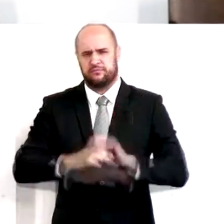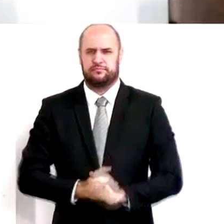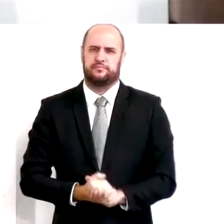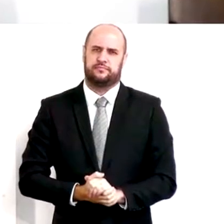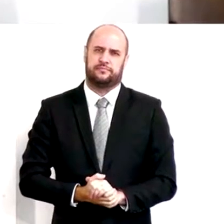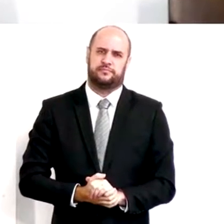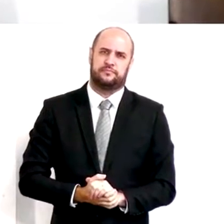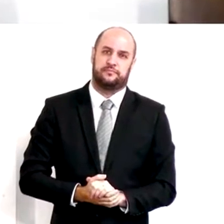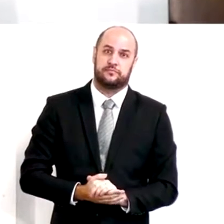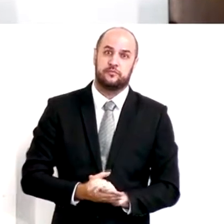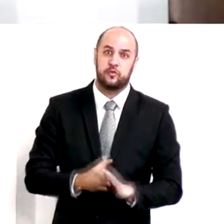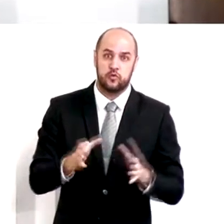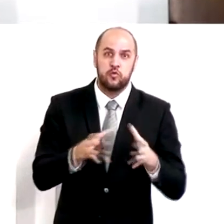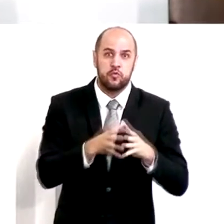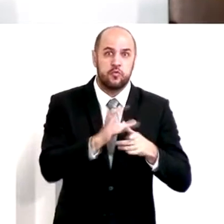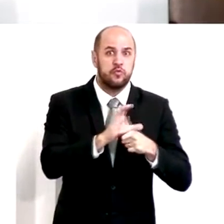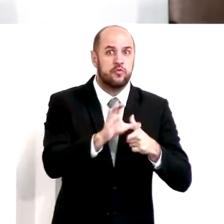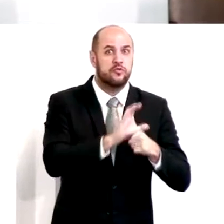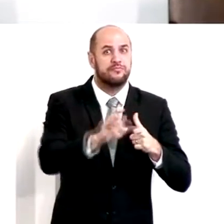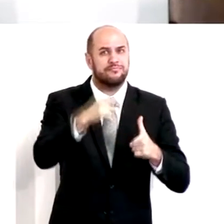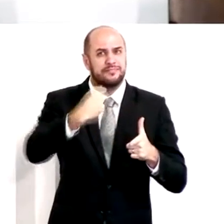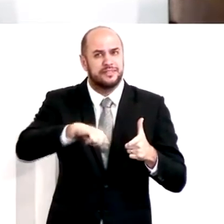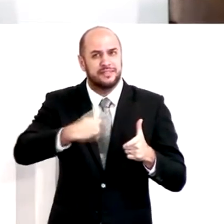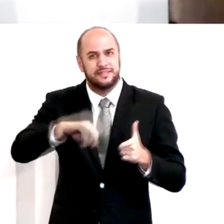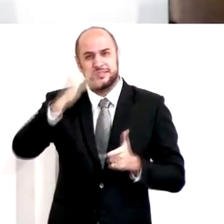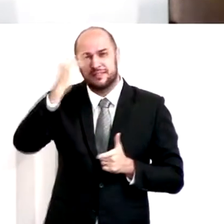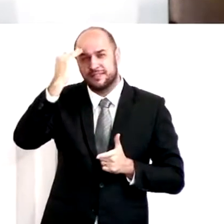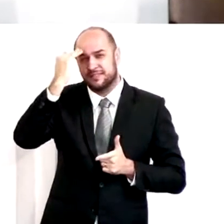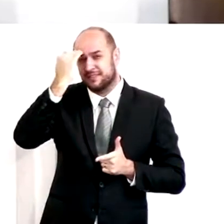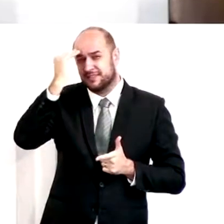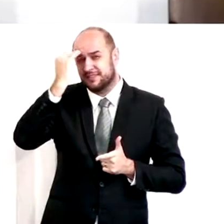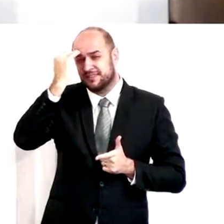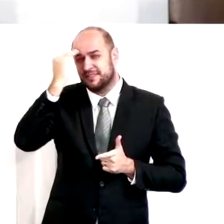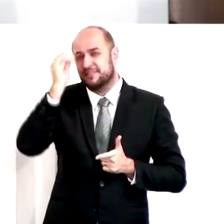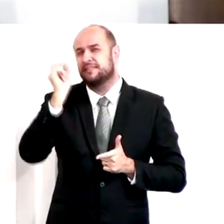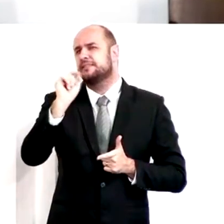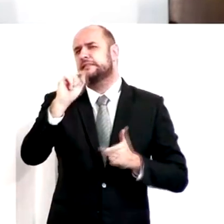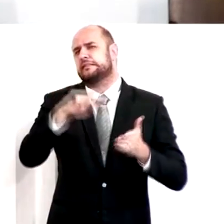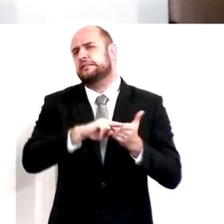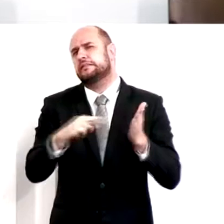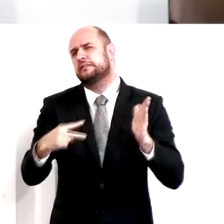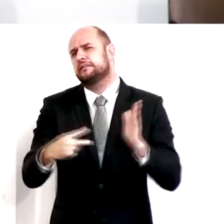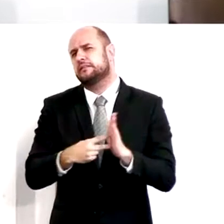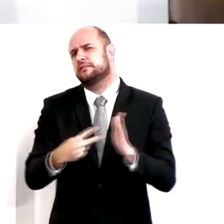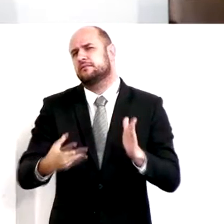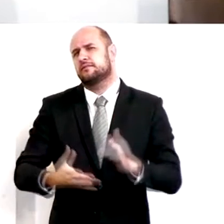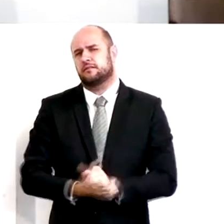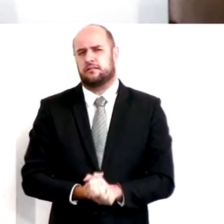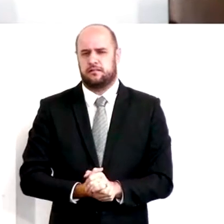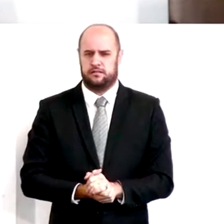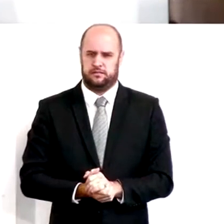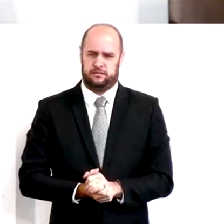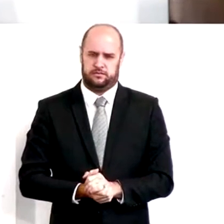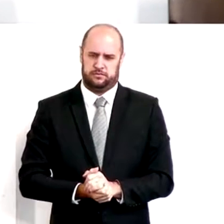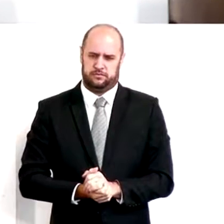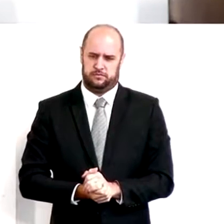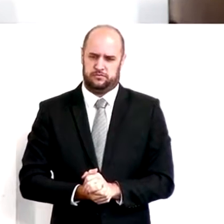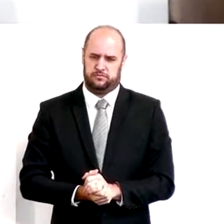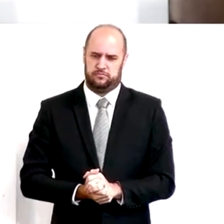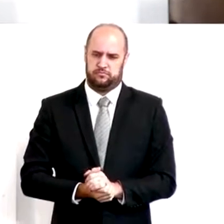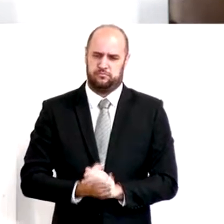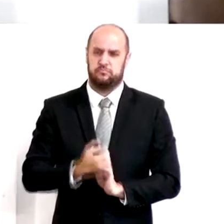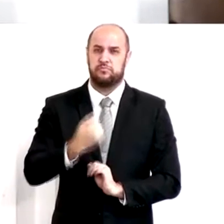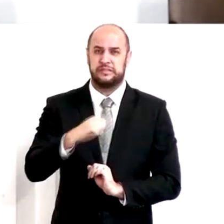Os coríntios precisariam entender o que era um triunfo. Os coríntios precisariam reconhecer a